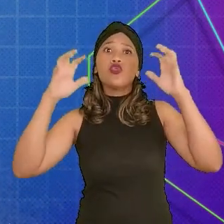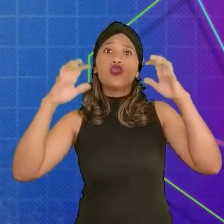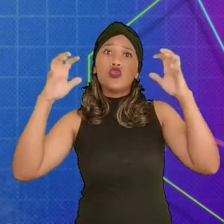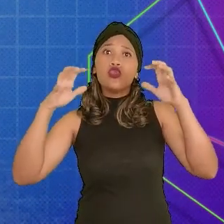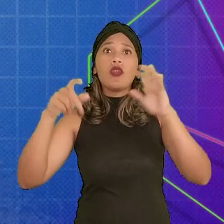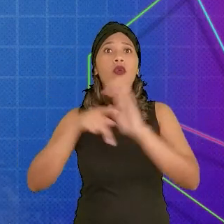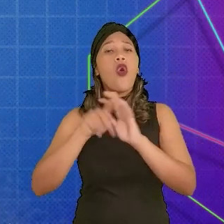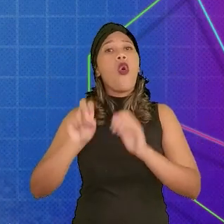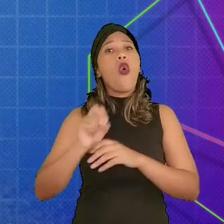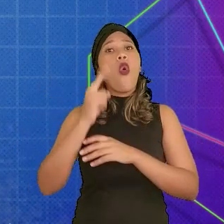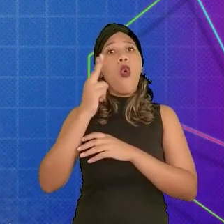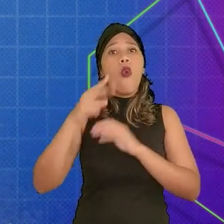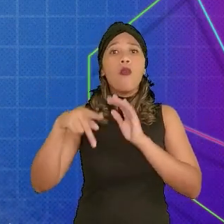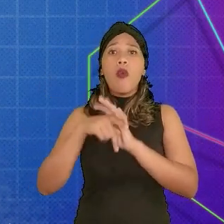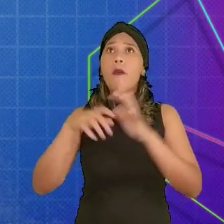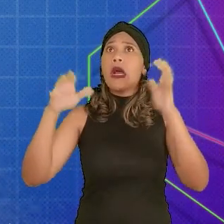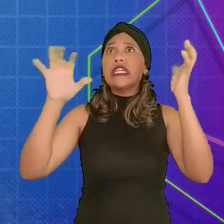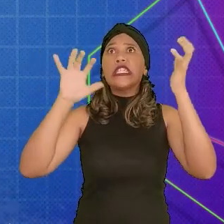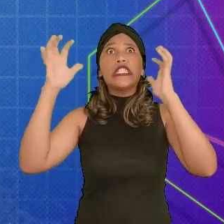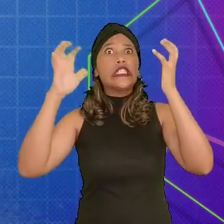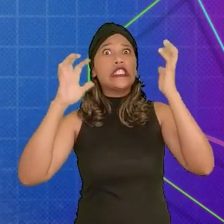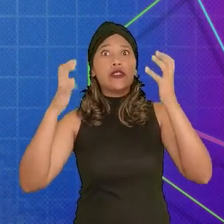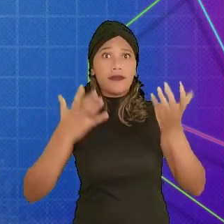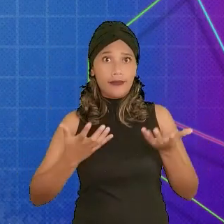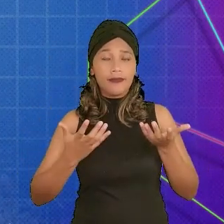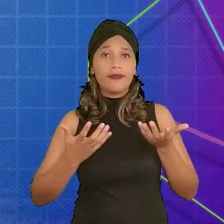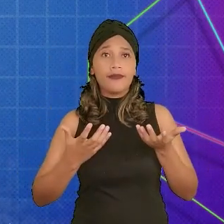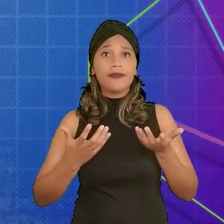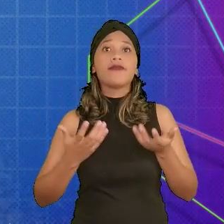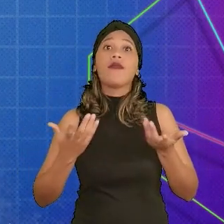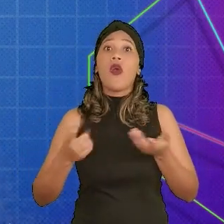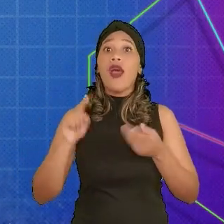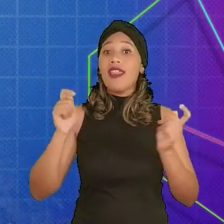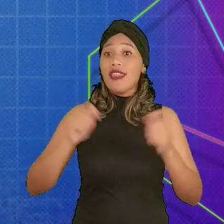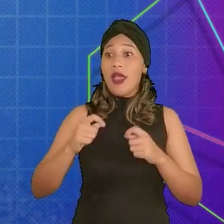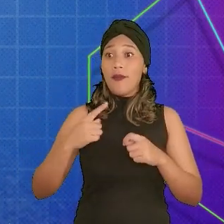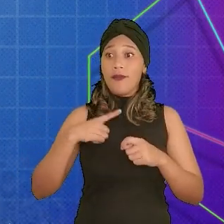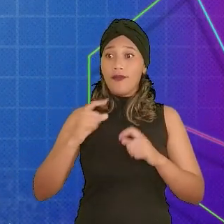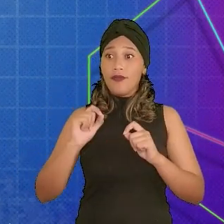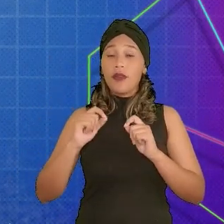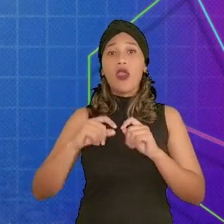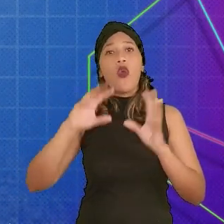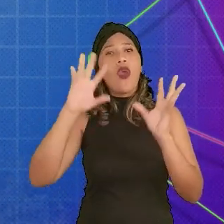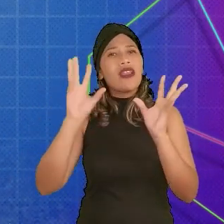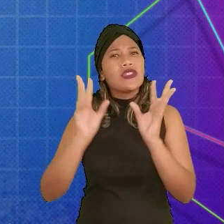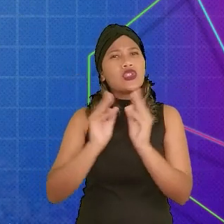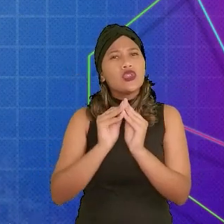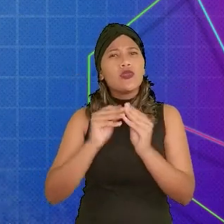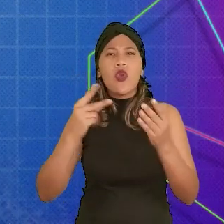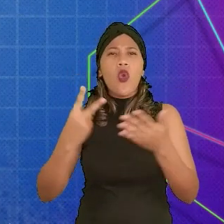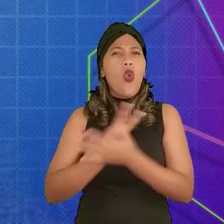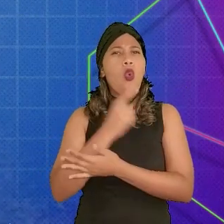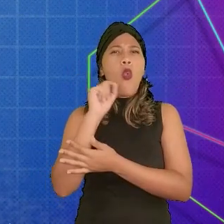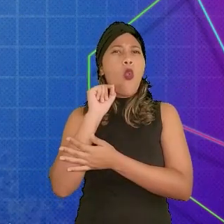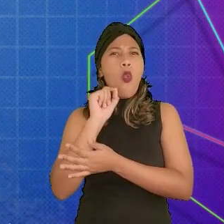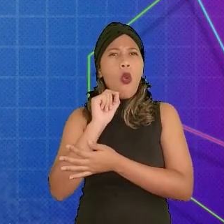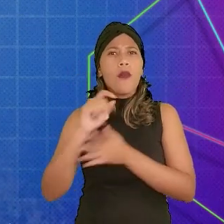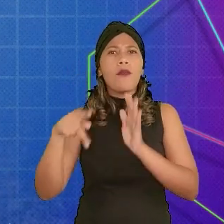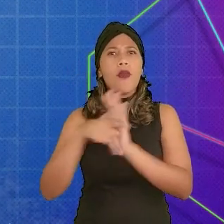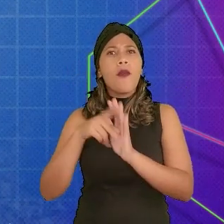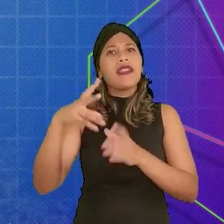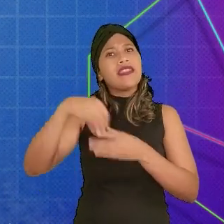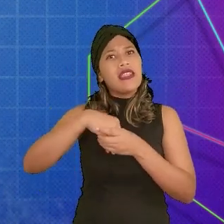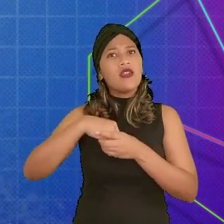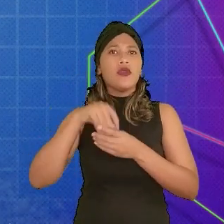ou tempestade elétrica. Elementos de história para o nível. Aqui pode entrar um pequeno resumo do que acontece na narrativa